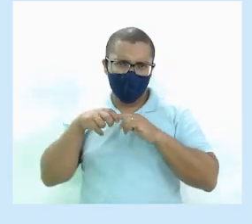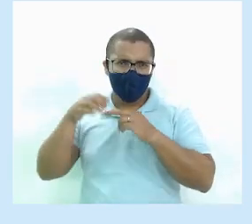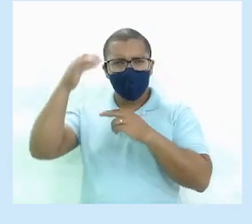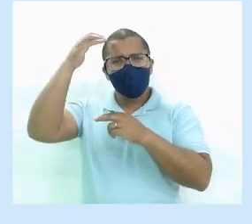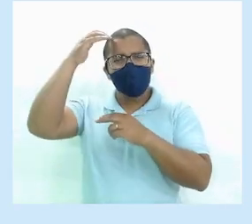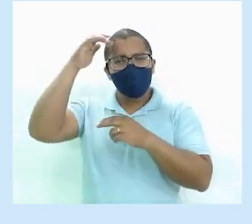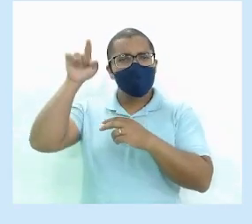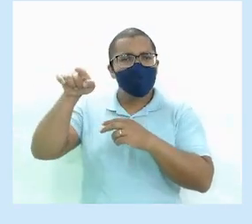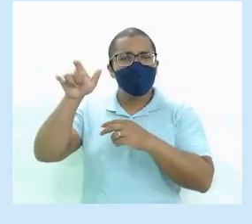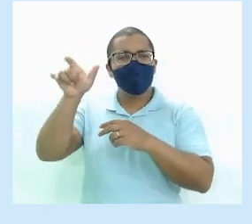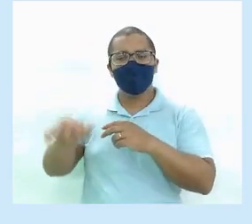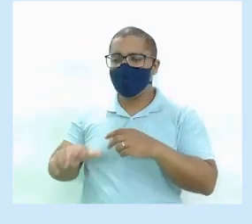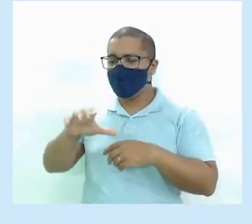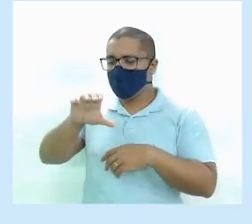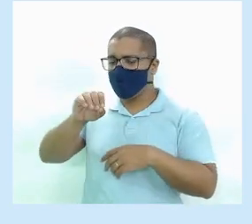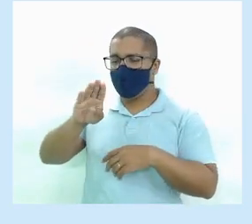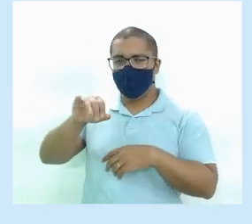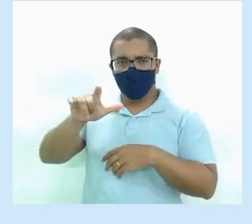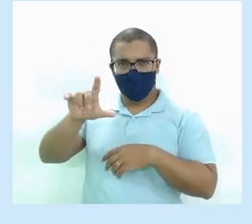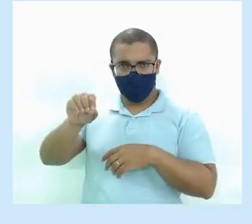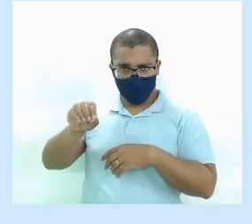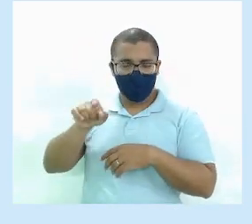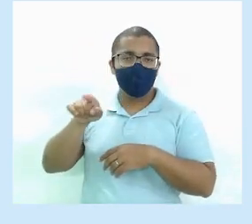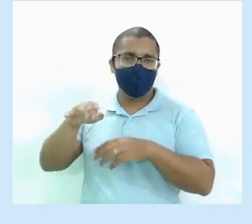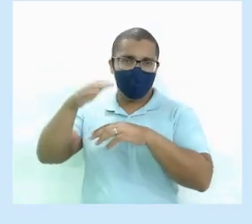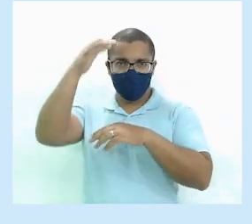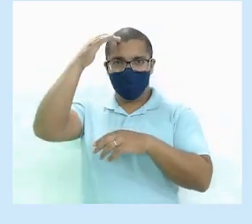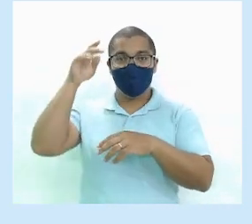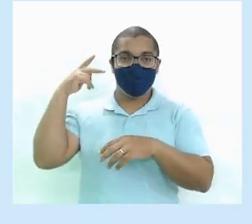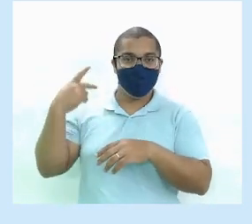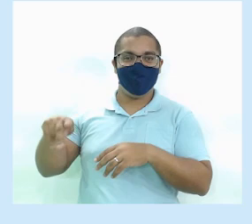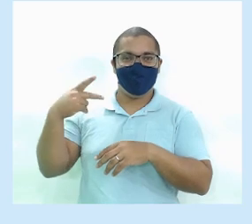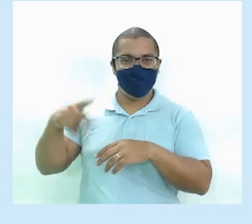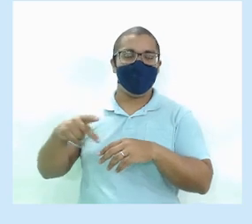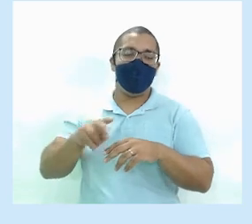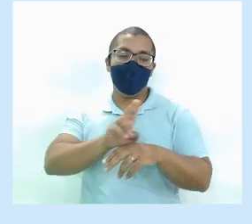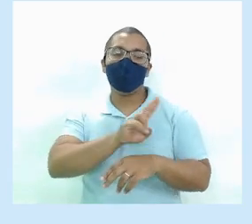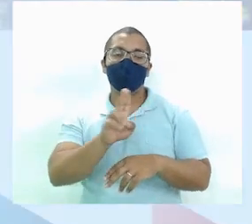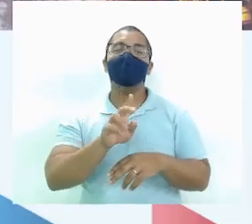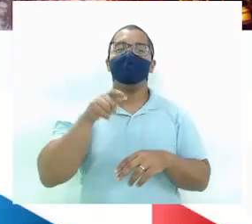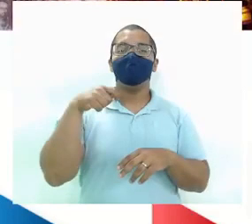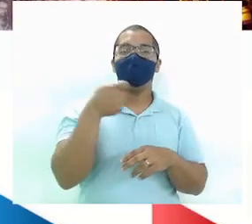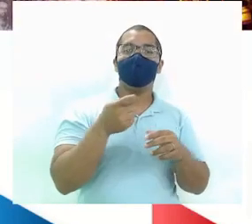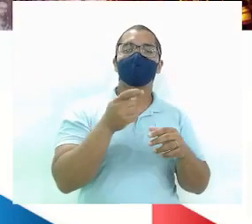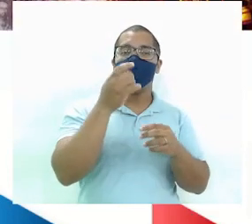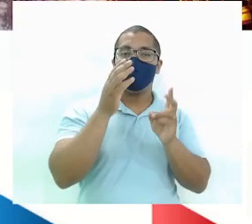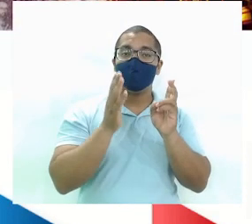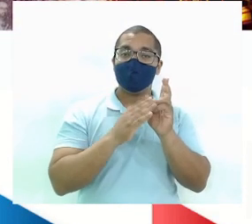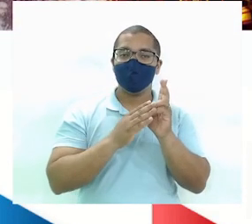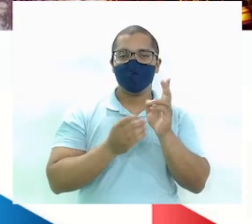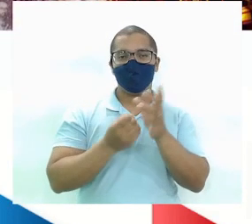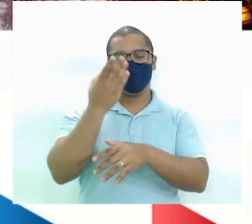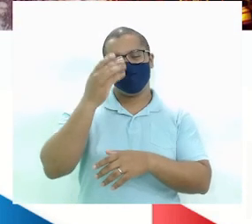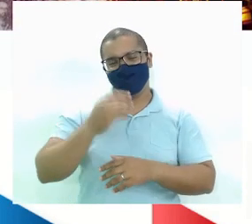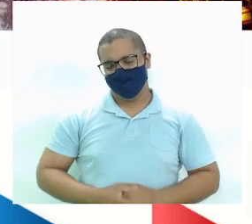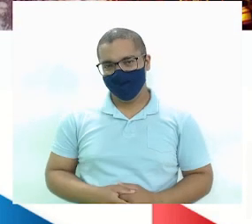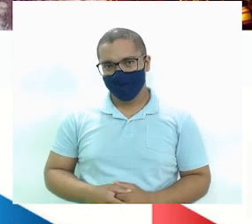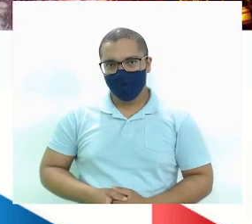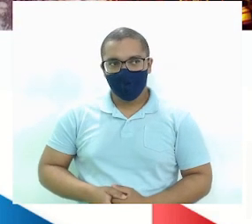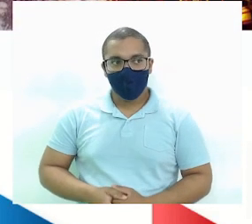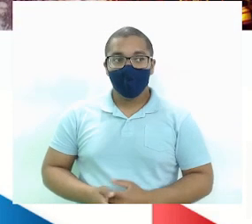o que tinha no continente americano, né? Olha aí na tela de vocês, tá passando na tela de